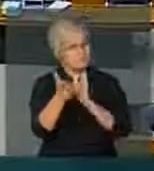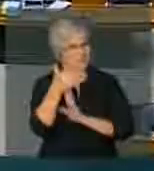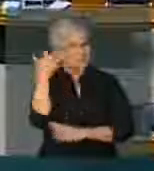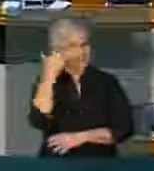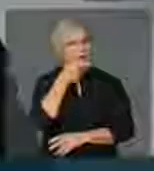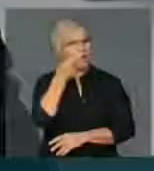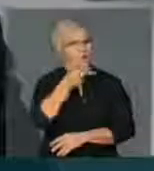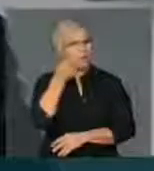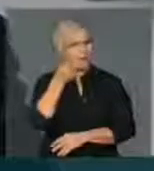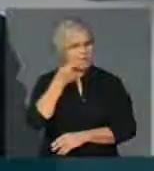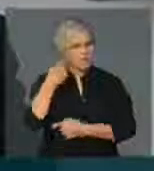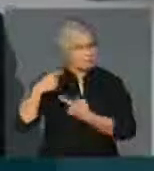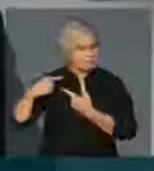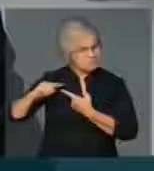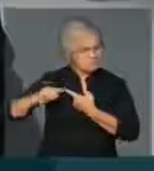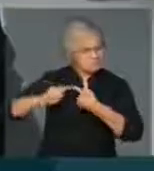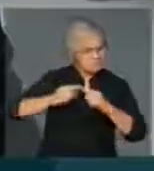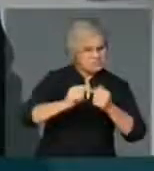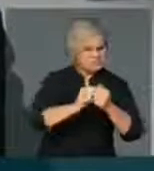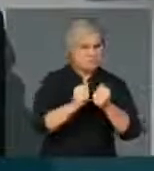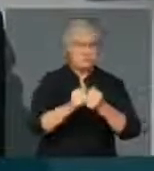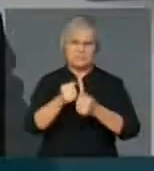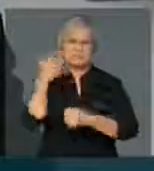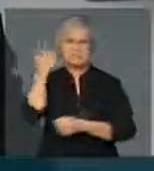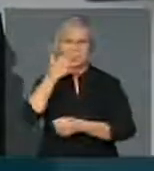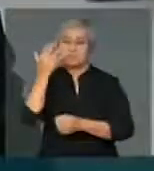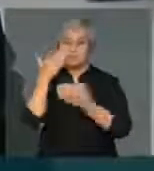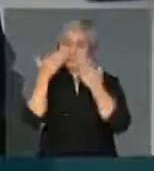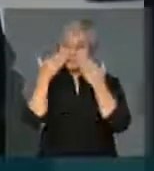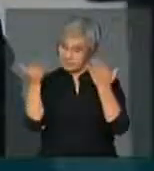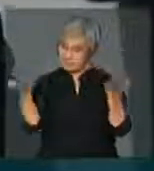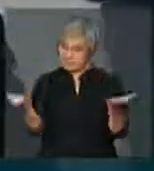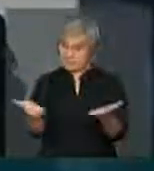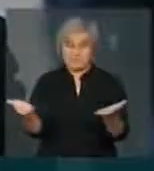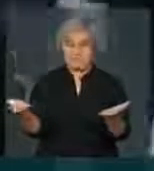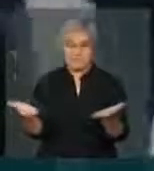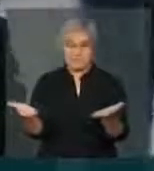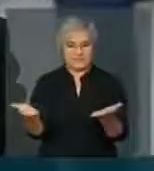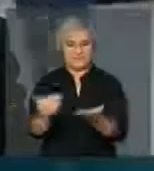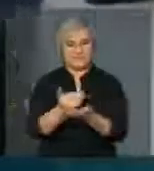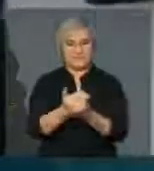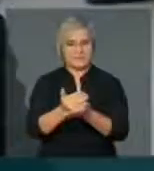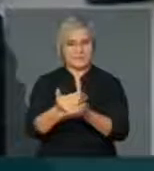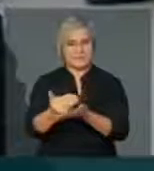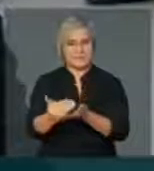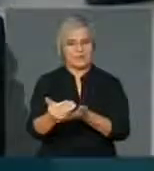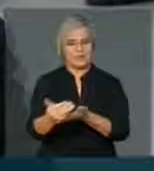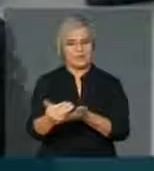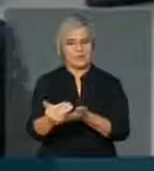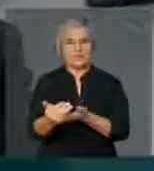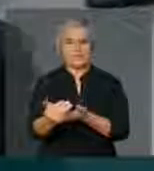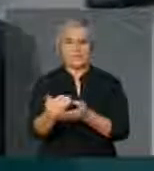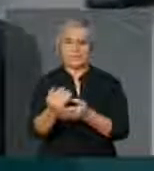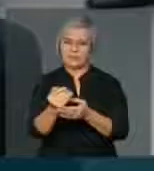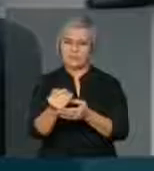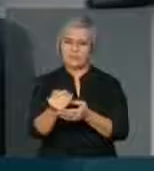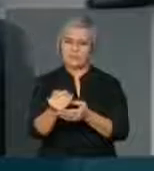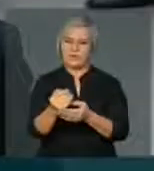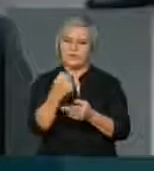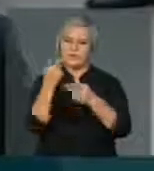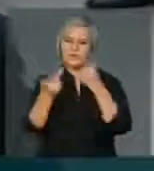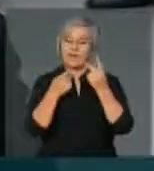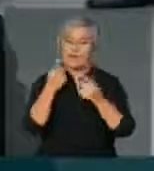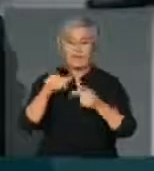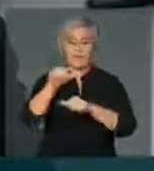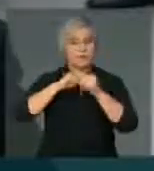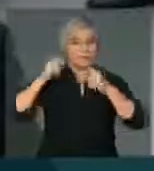a partir do discurso que Vossa Excelência nos apresenta, iniciando uma crítica importante sobre a reforma